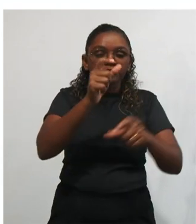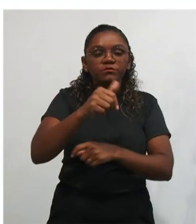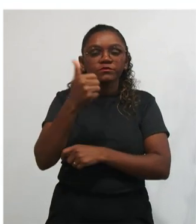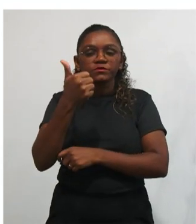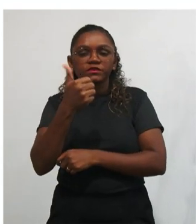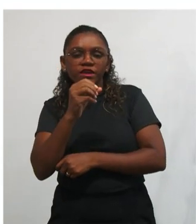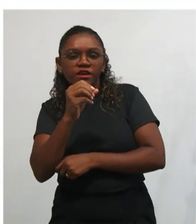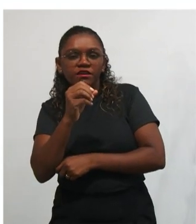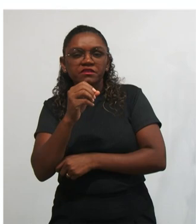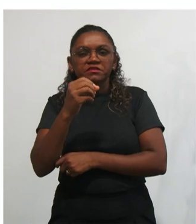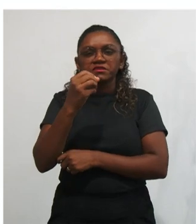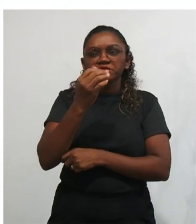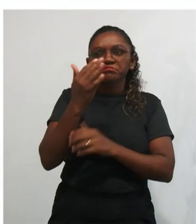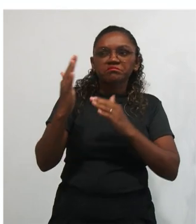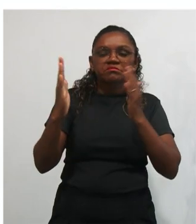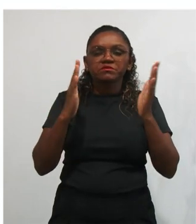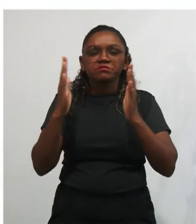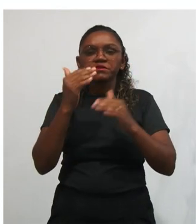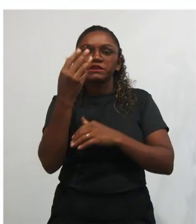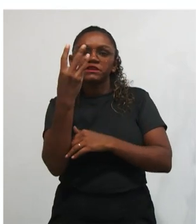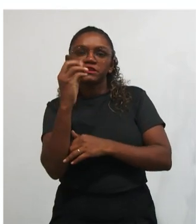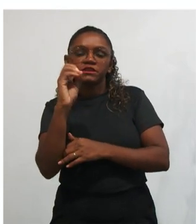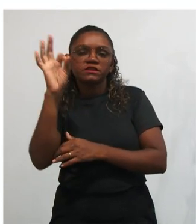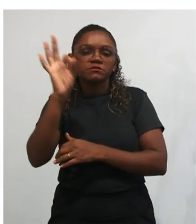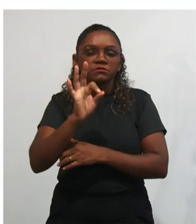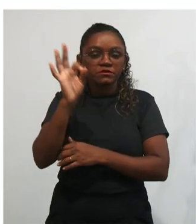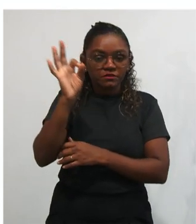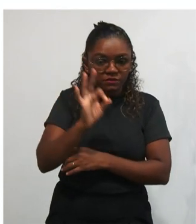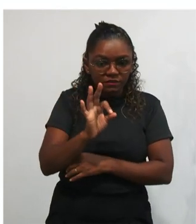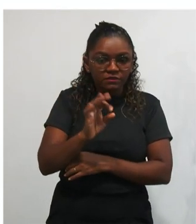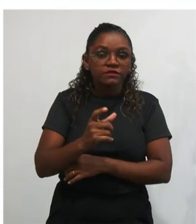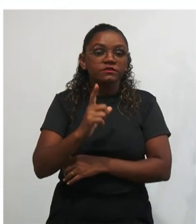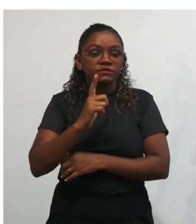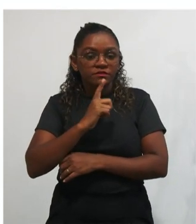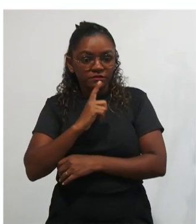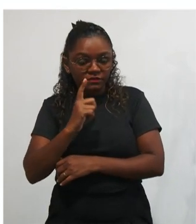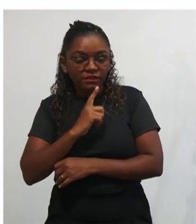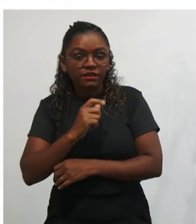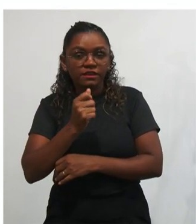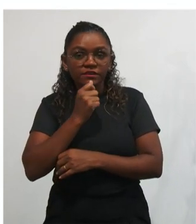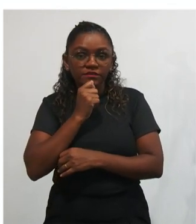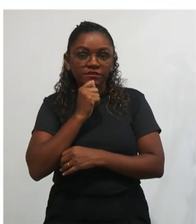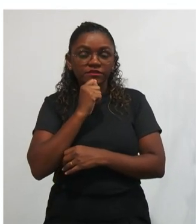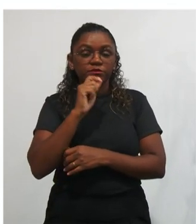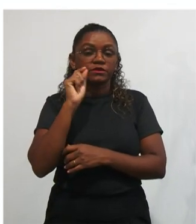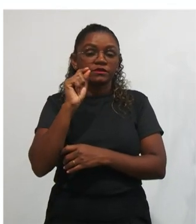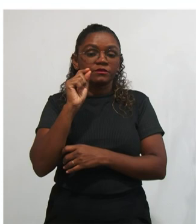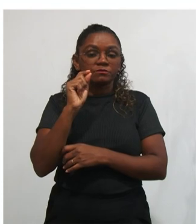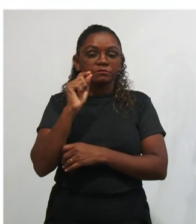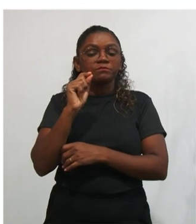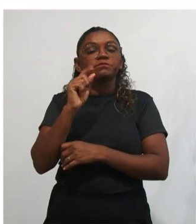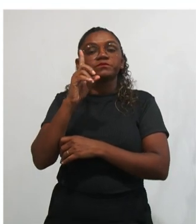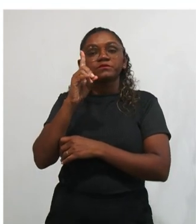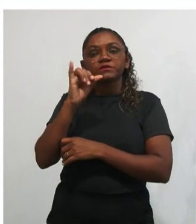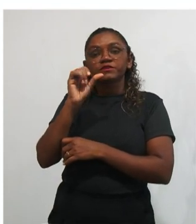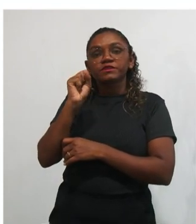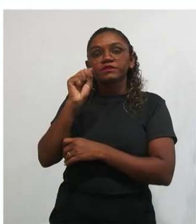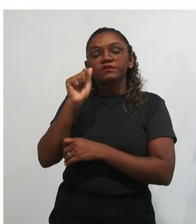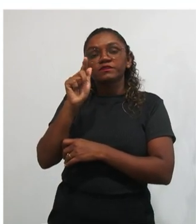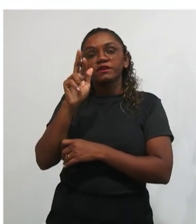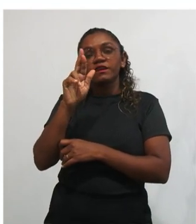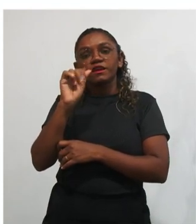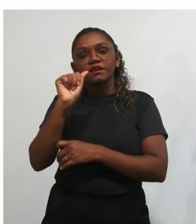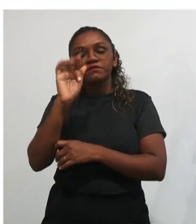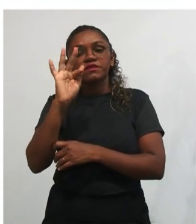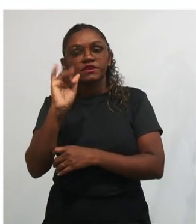tá então elas podem também estar atrelado a questão questão da comobidade tá ela pode ser uma comobidade para quem que ela